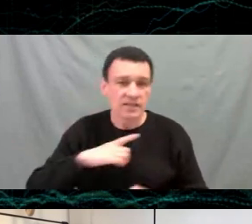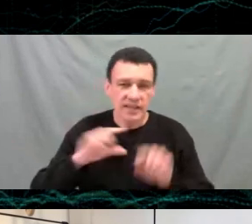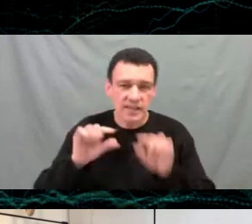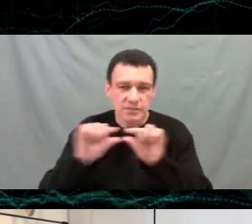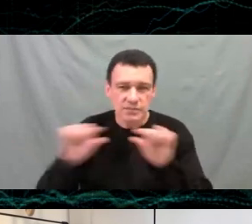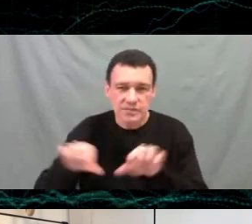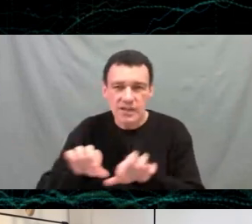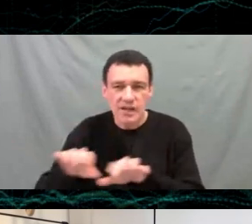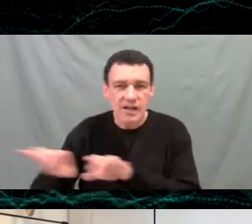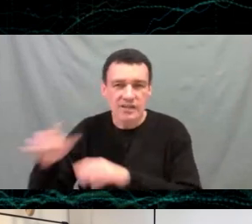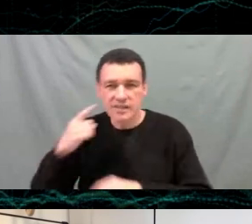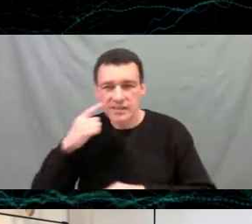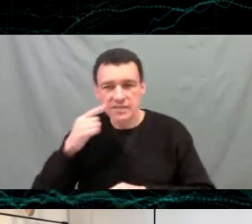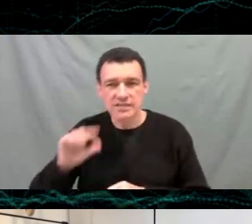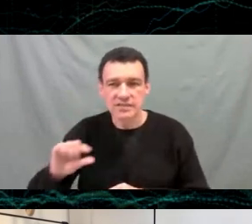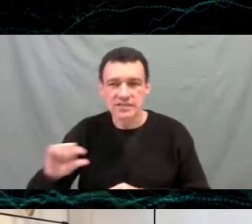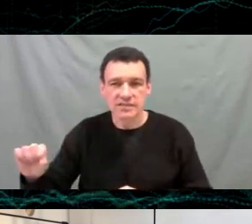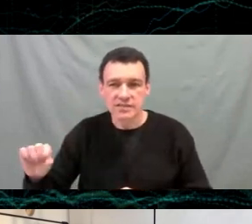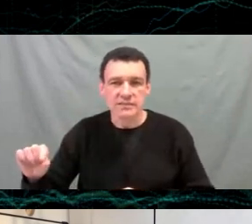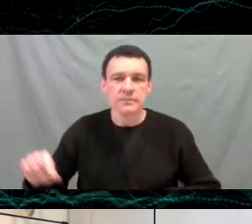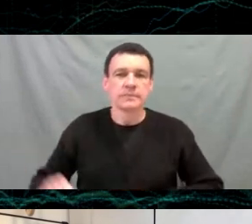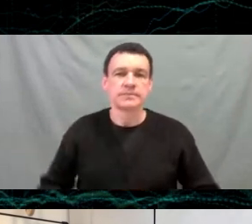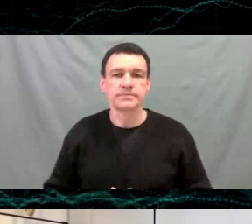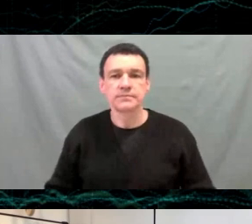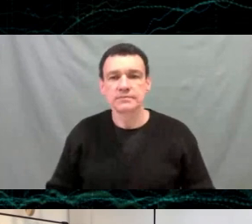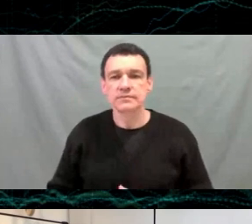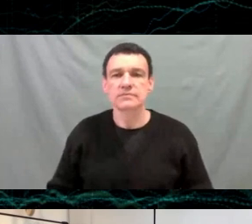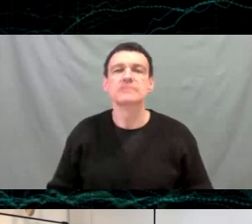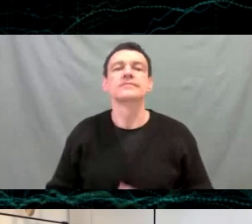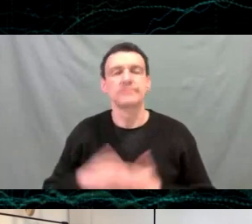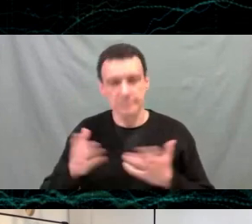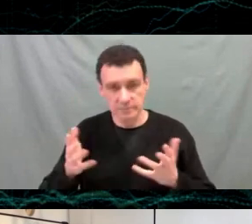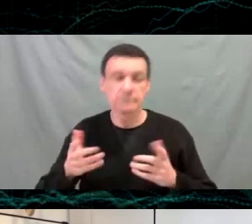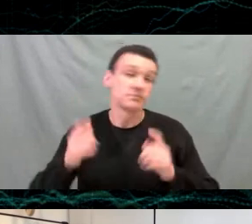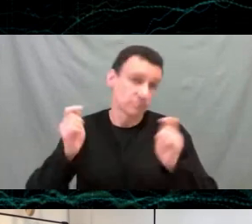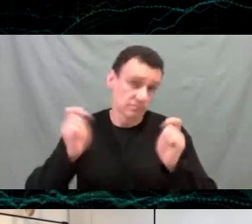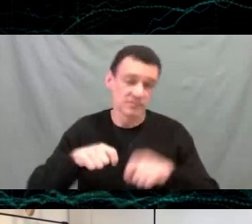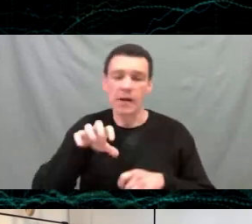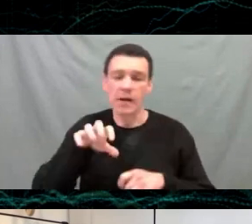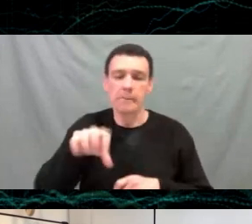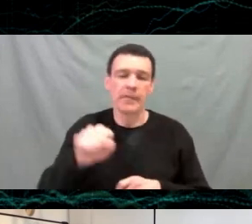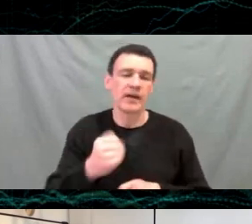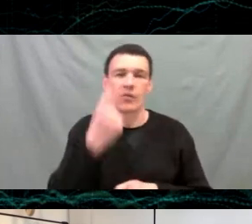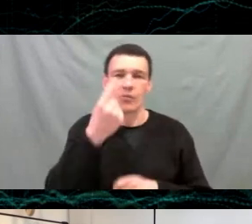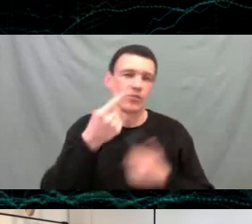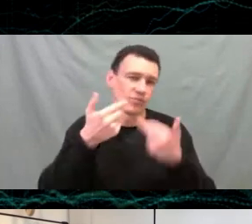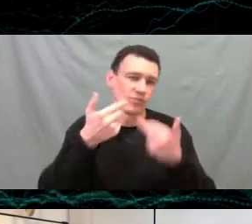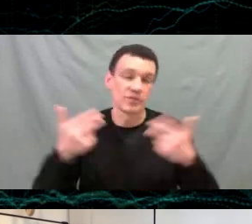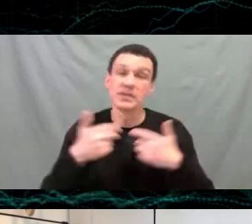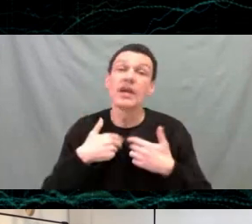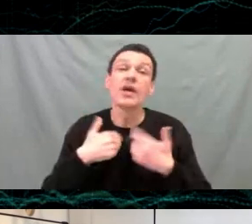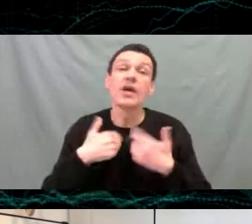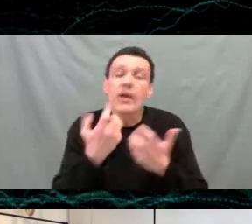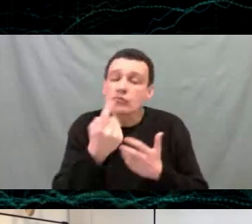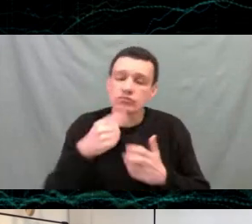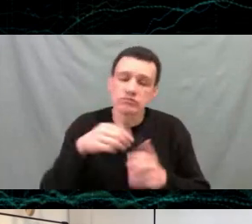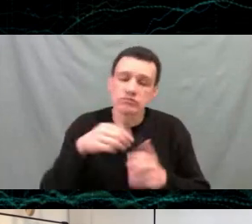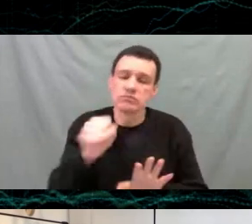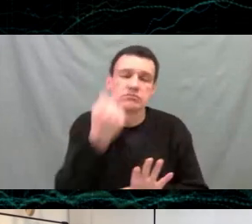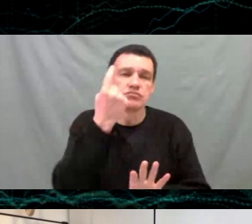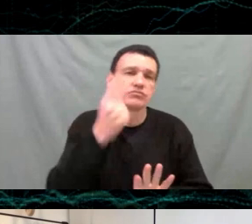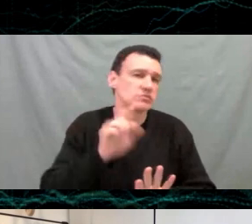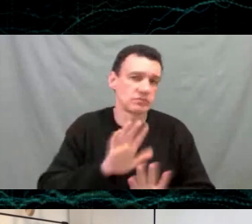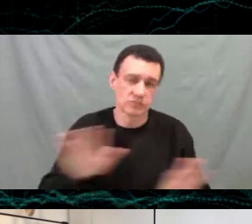dependence.ami.outputs, que é os outputs daquele outro módulo, e aí eu pego exatamente o que eu quero. Legal? É só isso. É assim que se